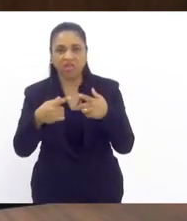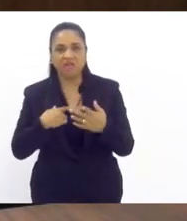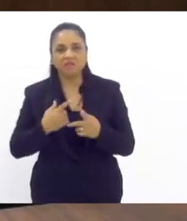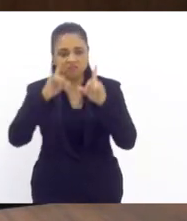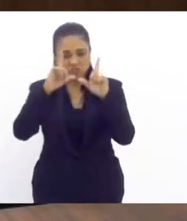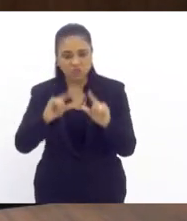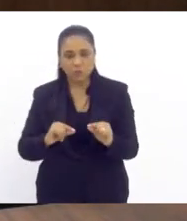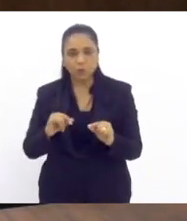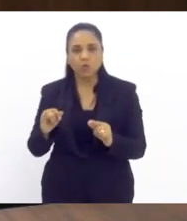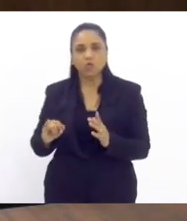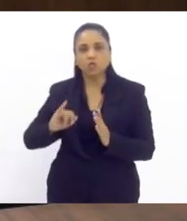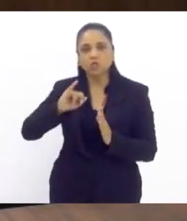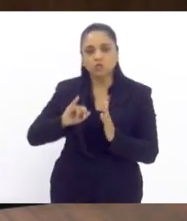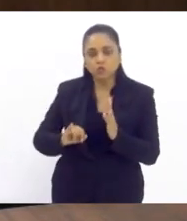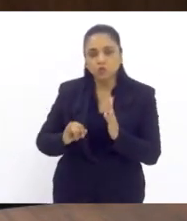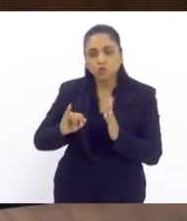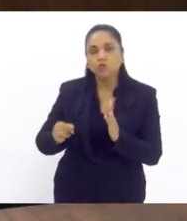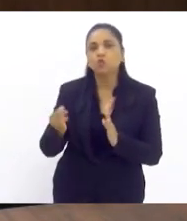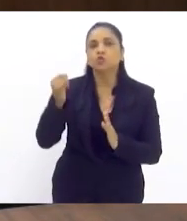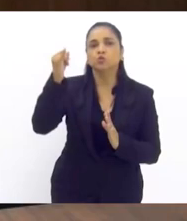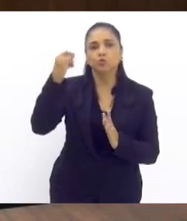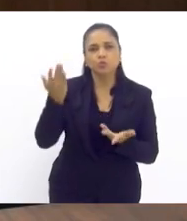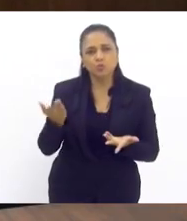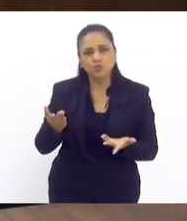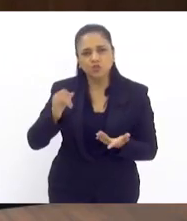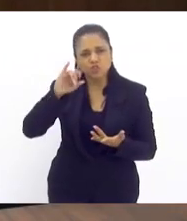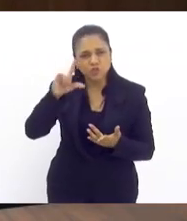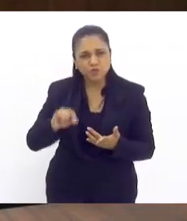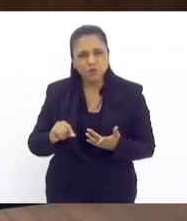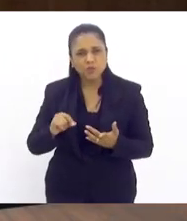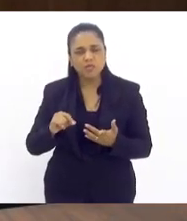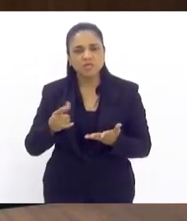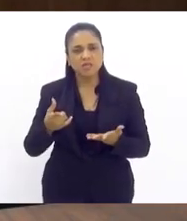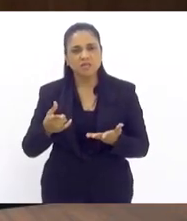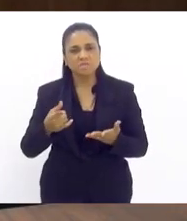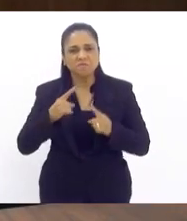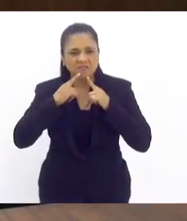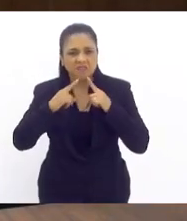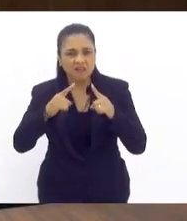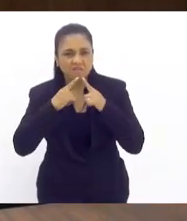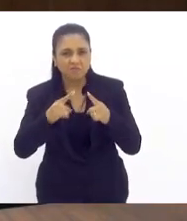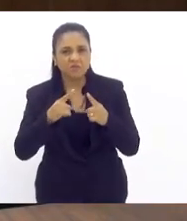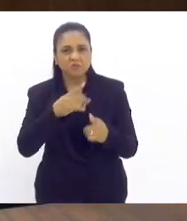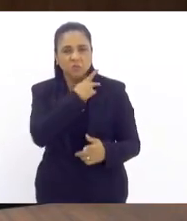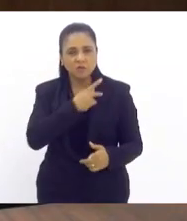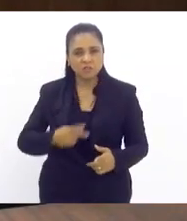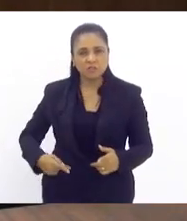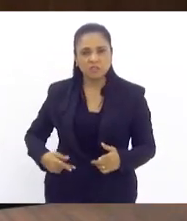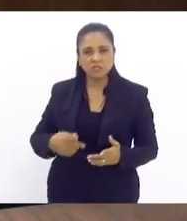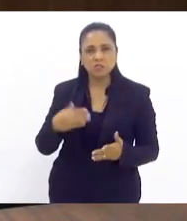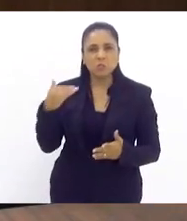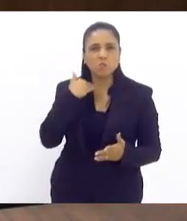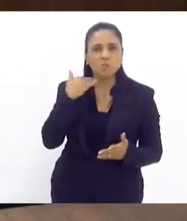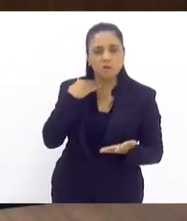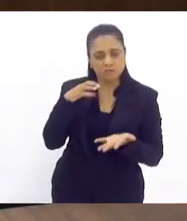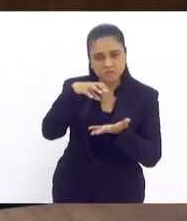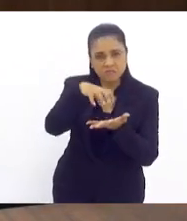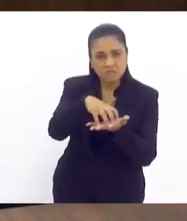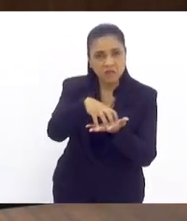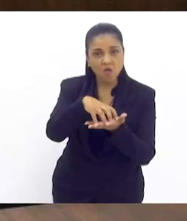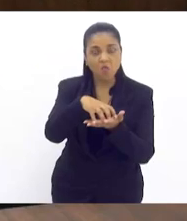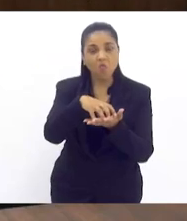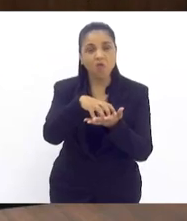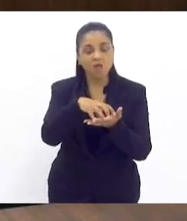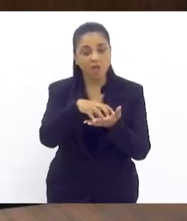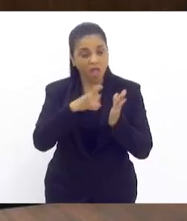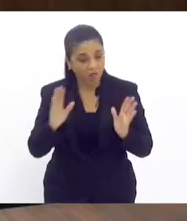nosso país na canetada, querendo reclamar do presidente do Banco Central, que foi elogiado economicamente pelo mundo